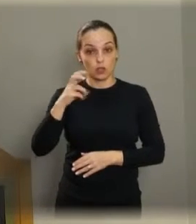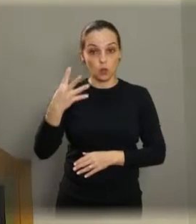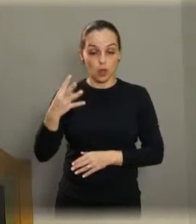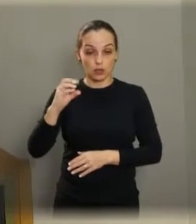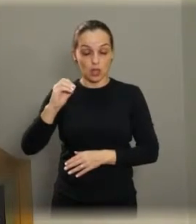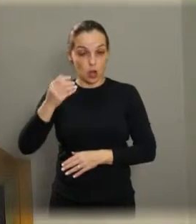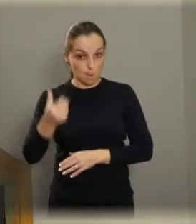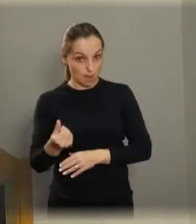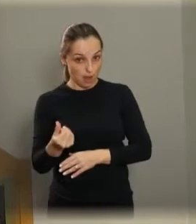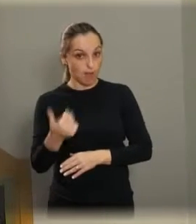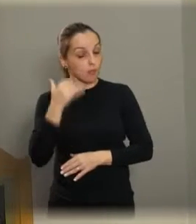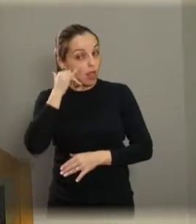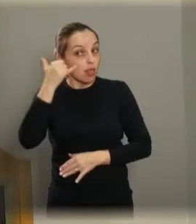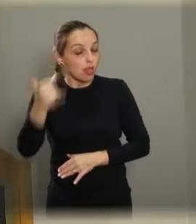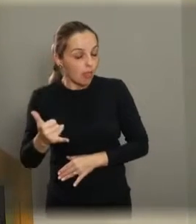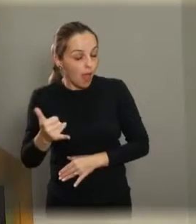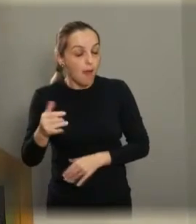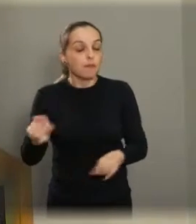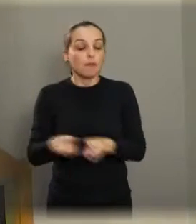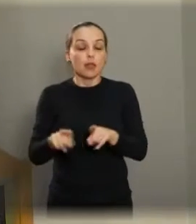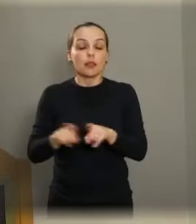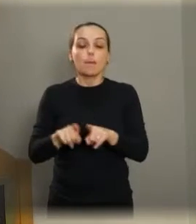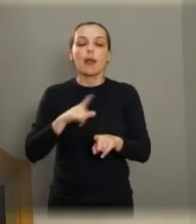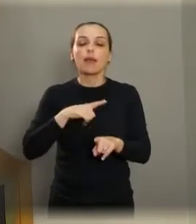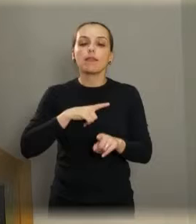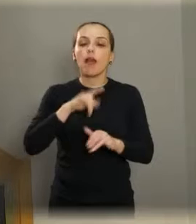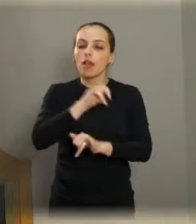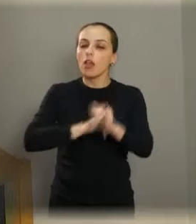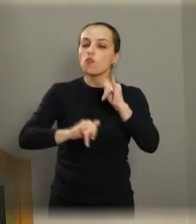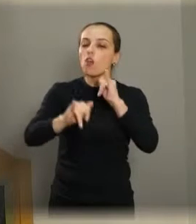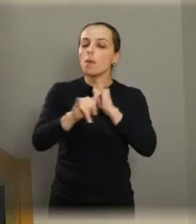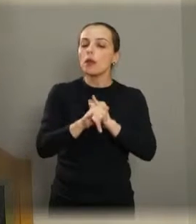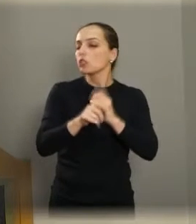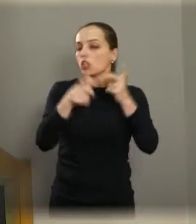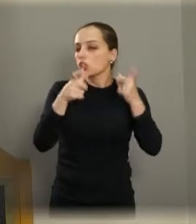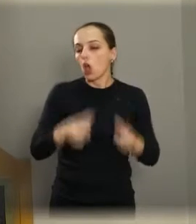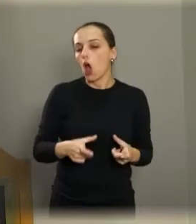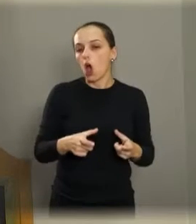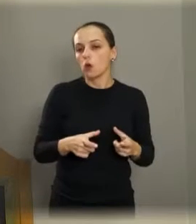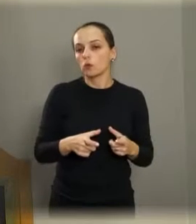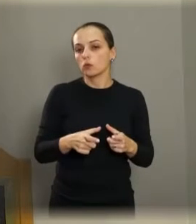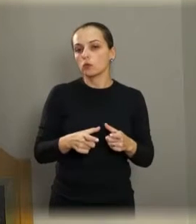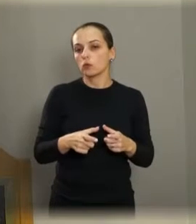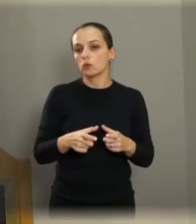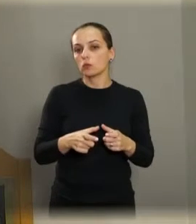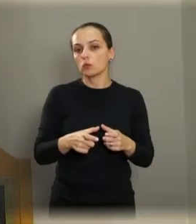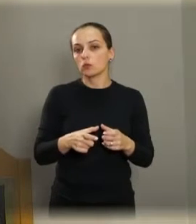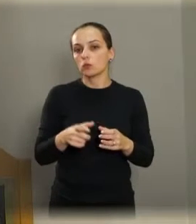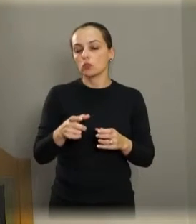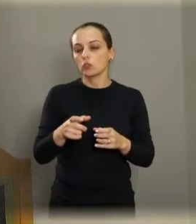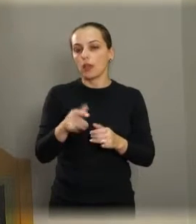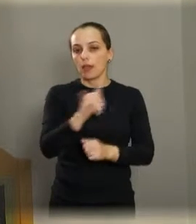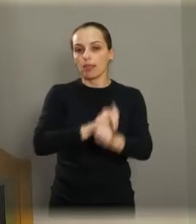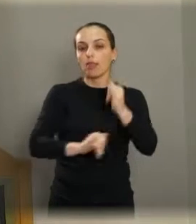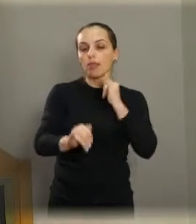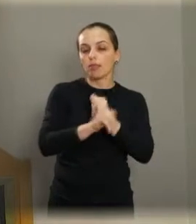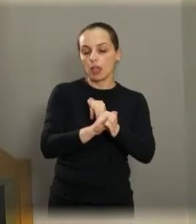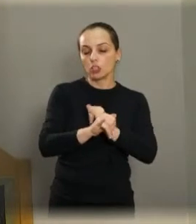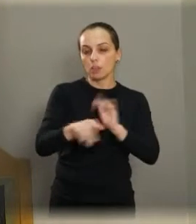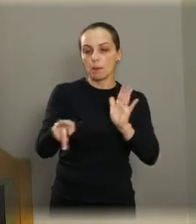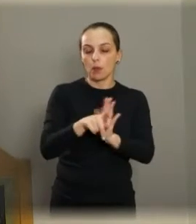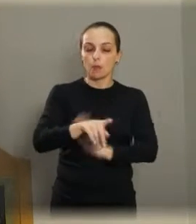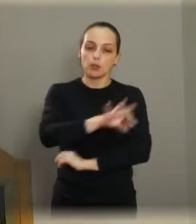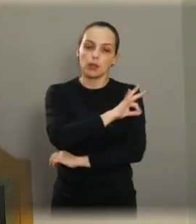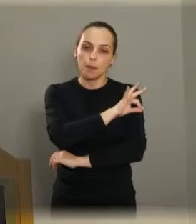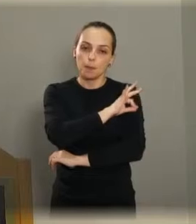406 mas vocês também pode buscar mais informações é pelo site da Prefeitura e